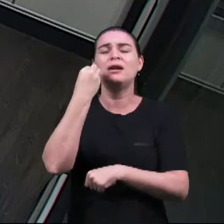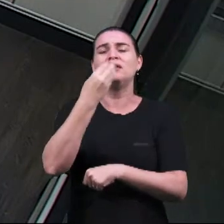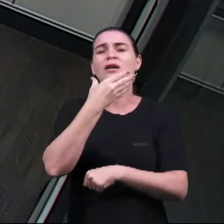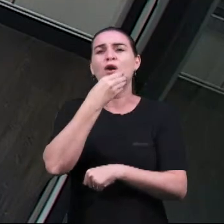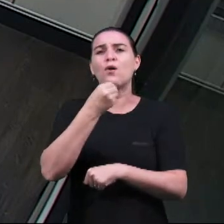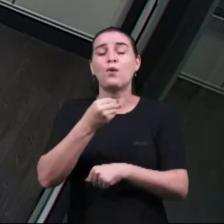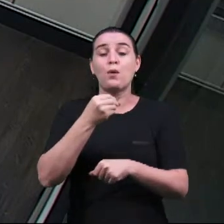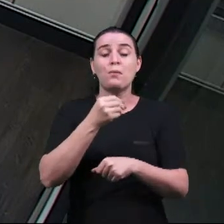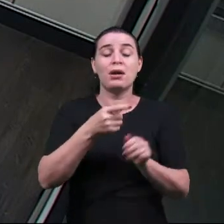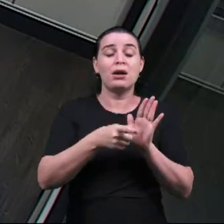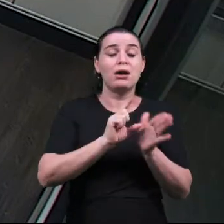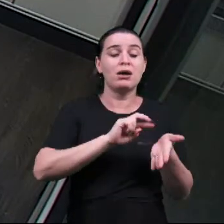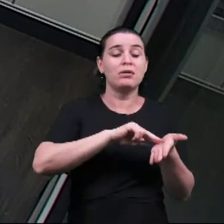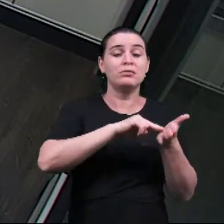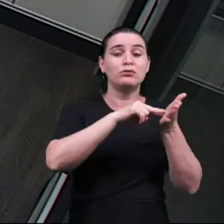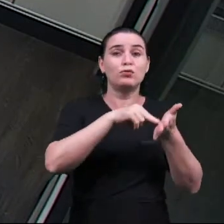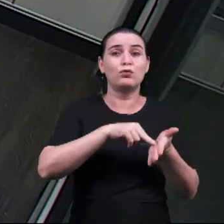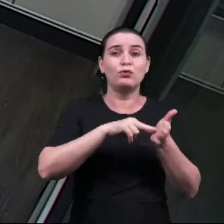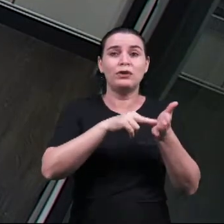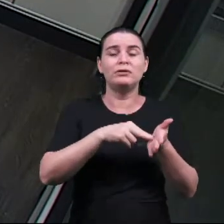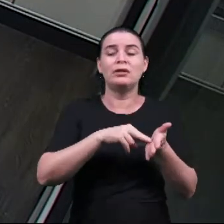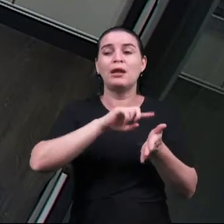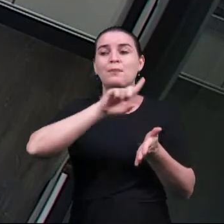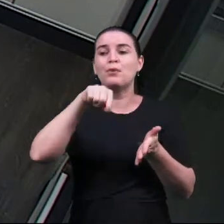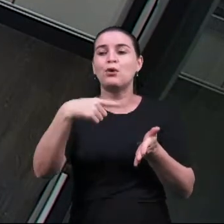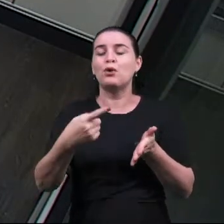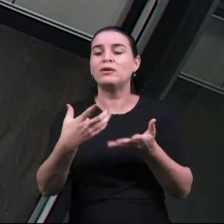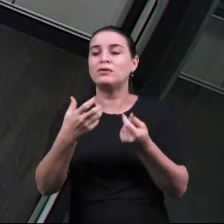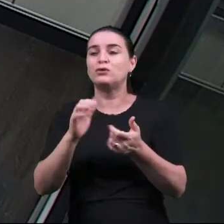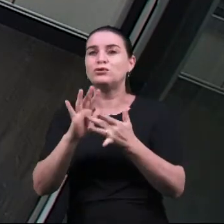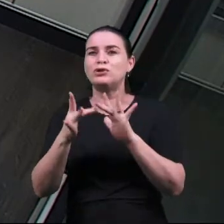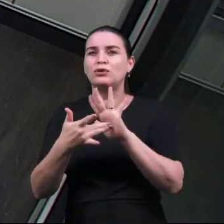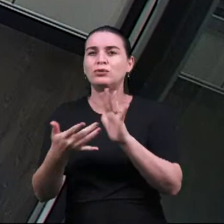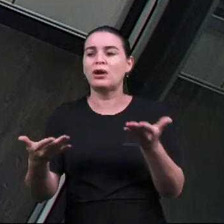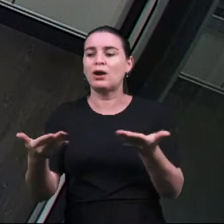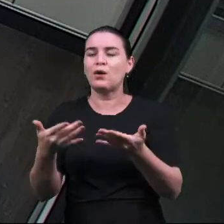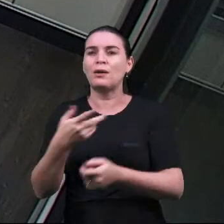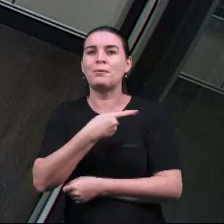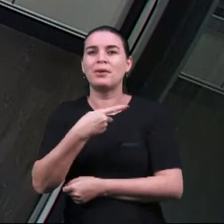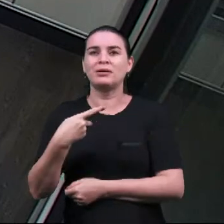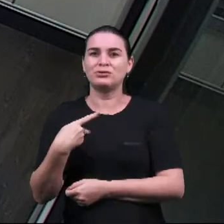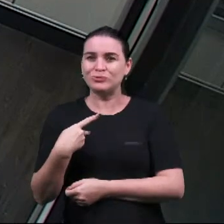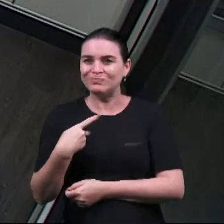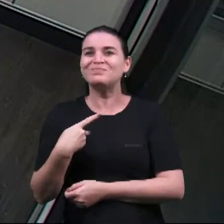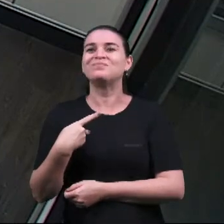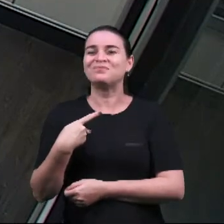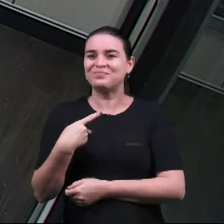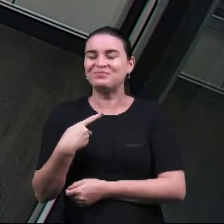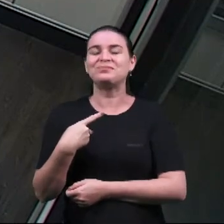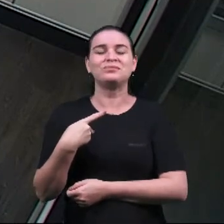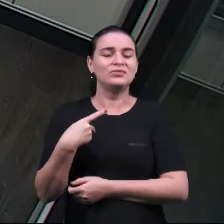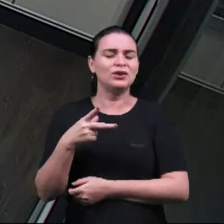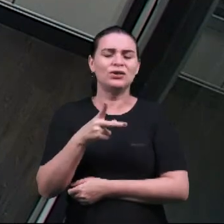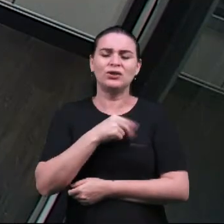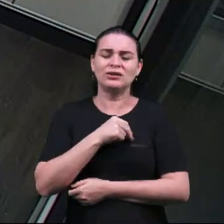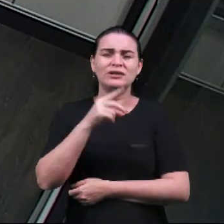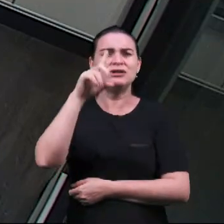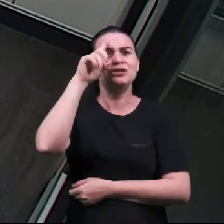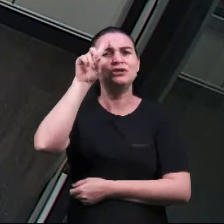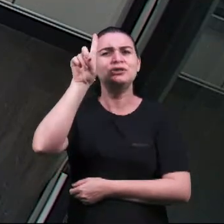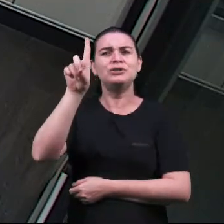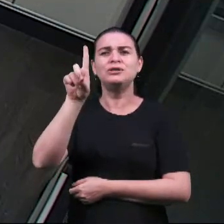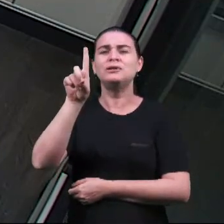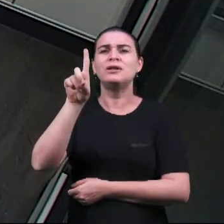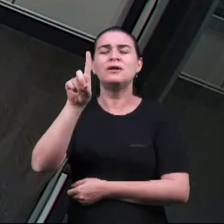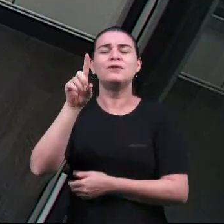falei, pastor Dixon, eu vou estar lá. Foi muito especial. Foi muito especial. E esse dia nós tínhamos aberto,